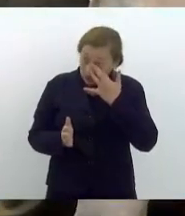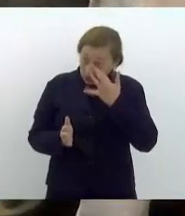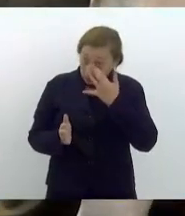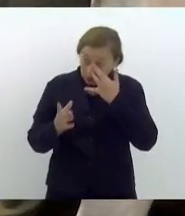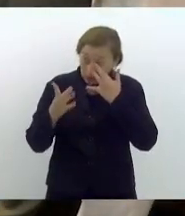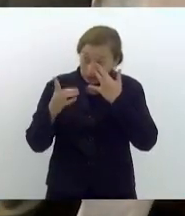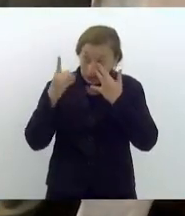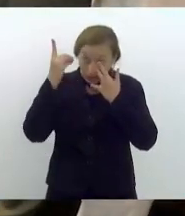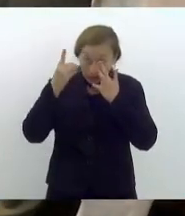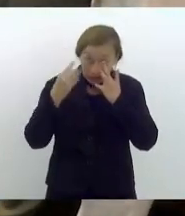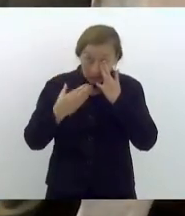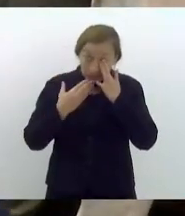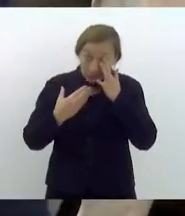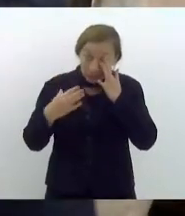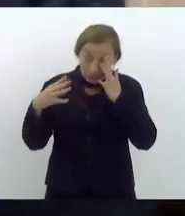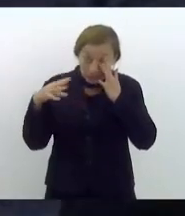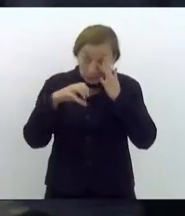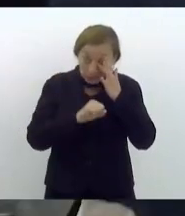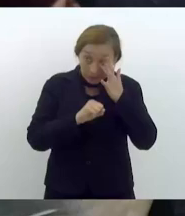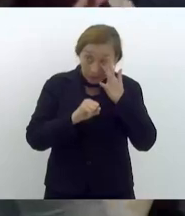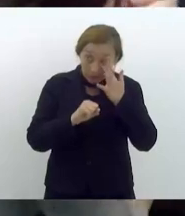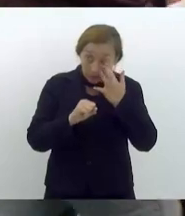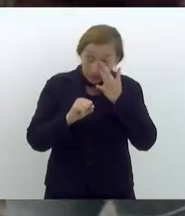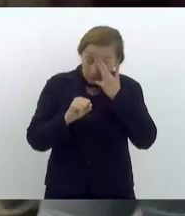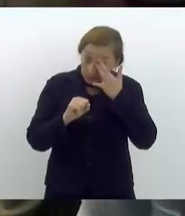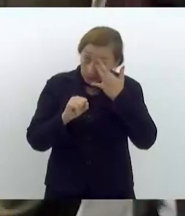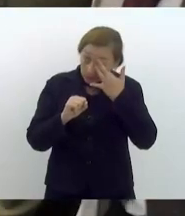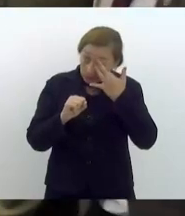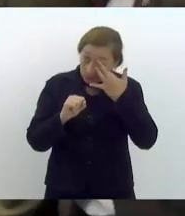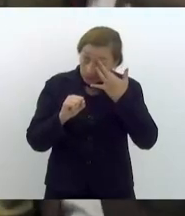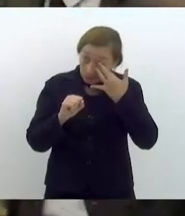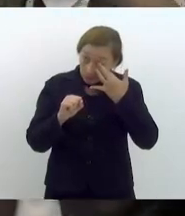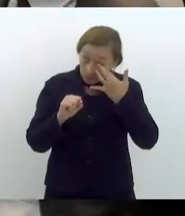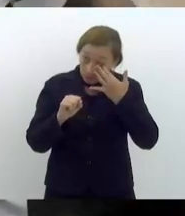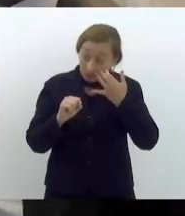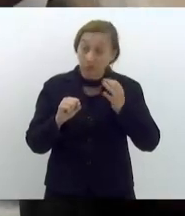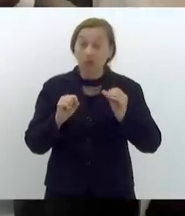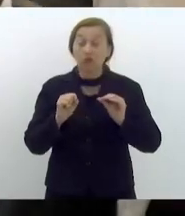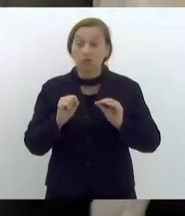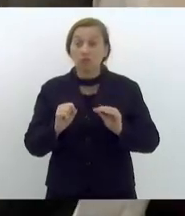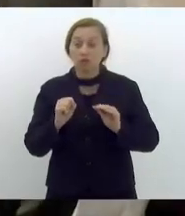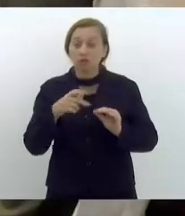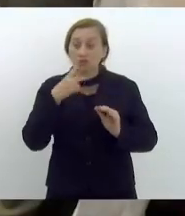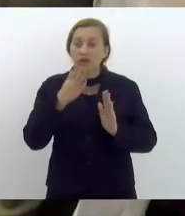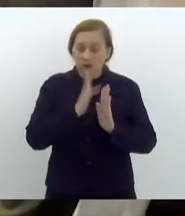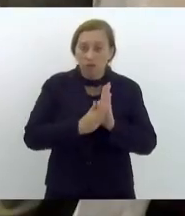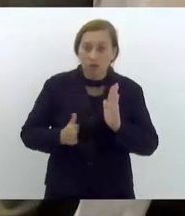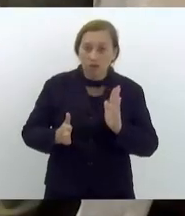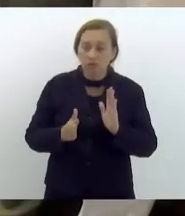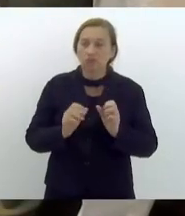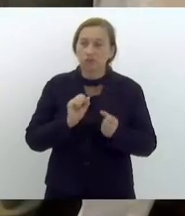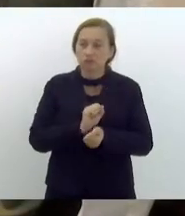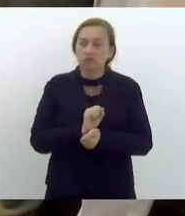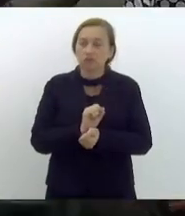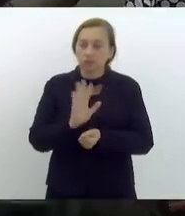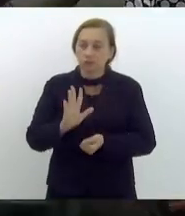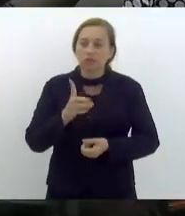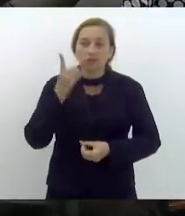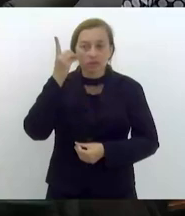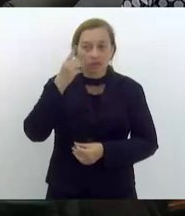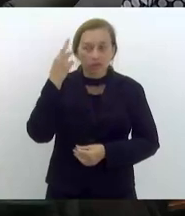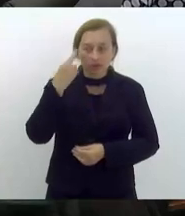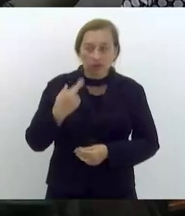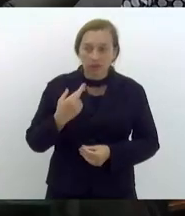pediu logo era só o seguinte Deputado então eu posso fazer minha questão de ordem vamos fazer o seguinte o deputado